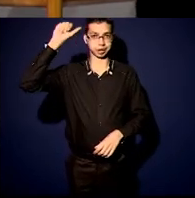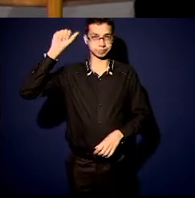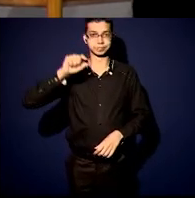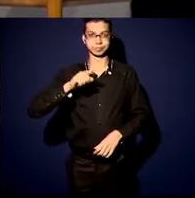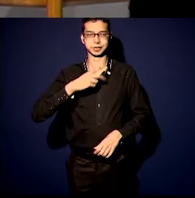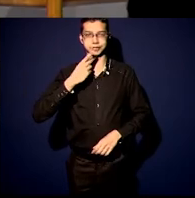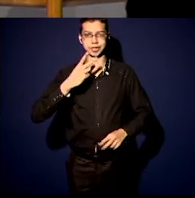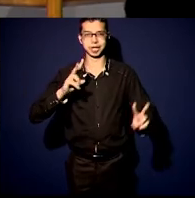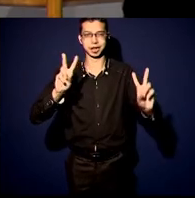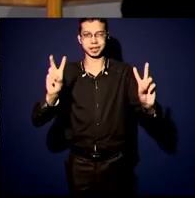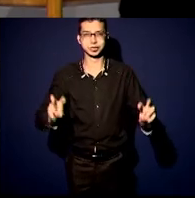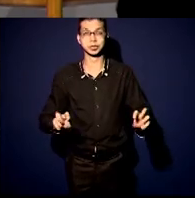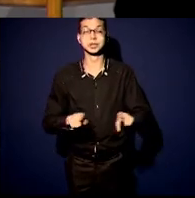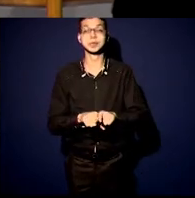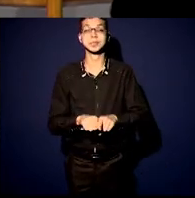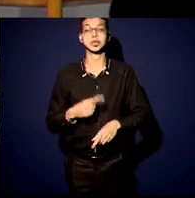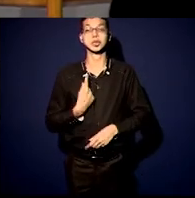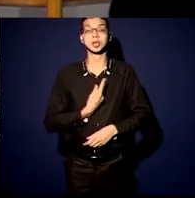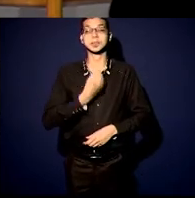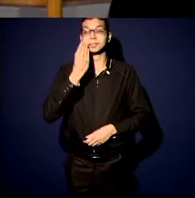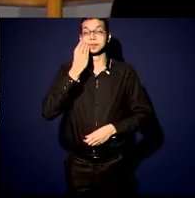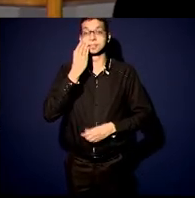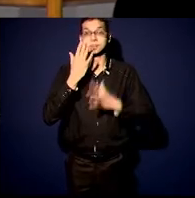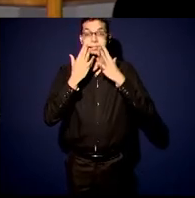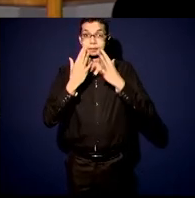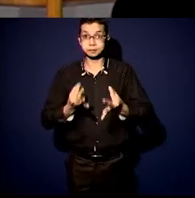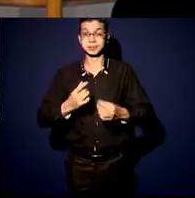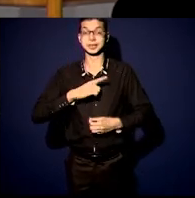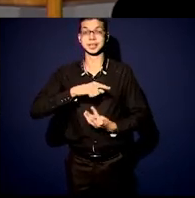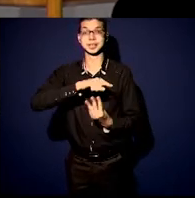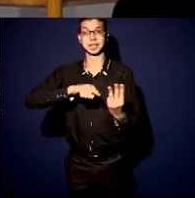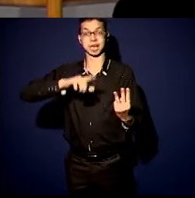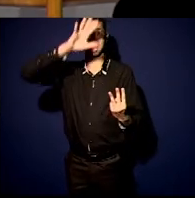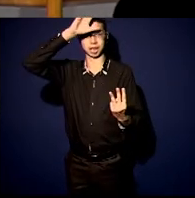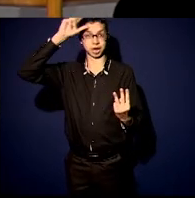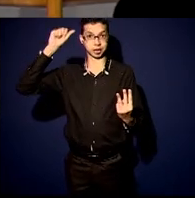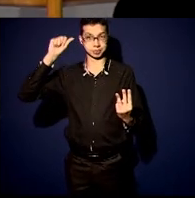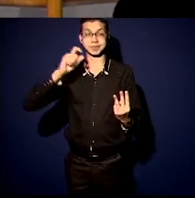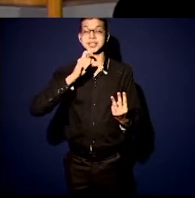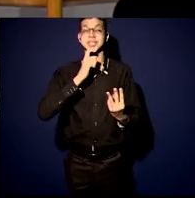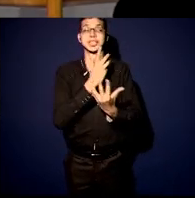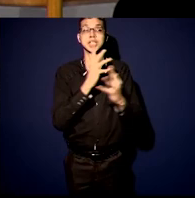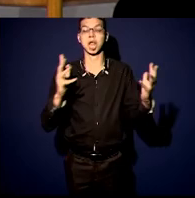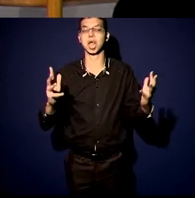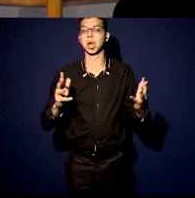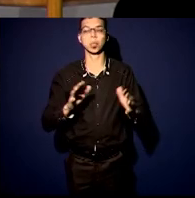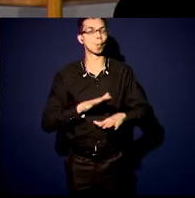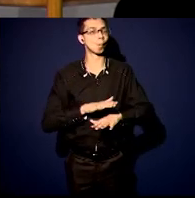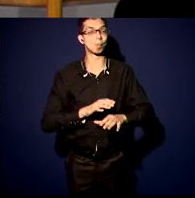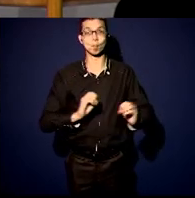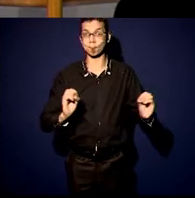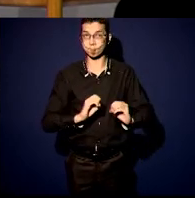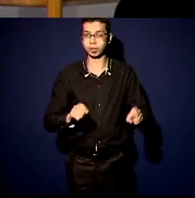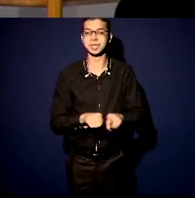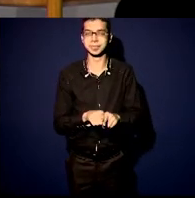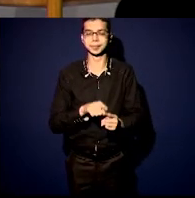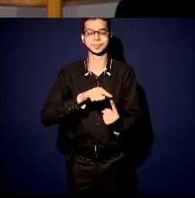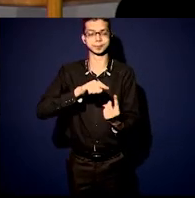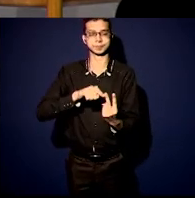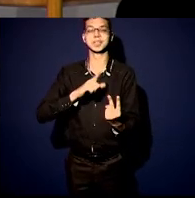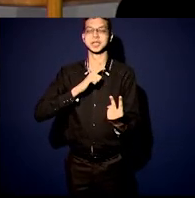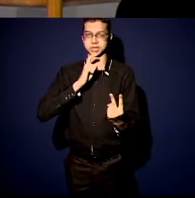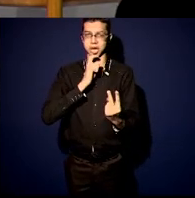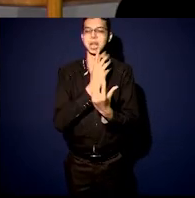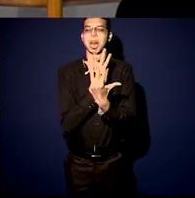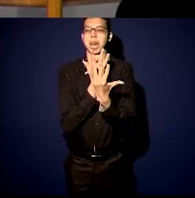encerrarmos observa que nós temos três Amazonas Amazônia sem mata Amazônia com mata e